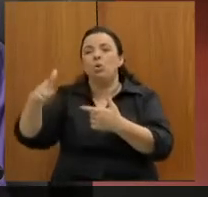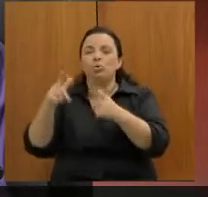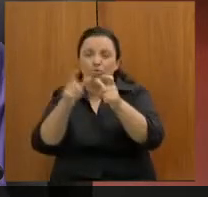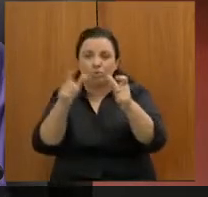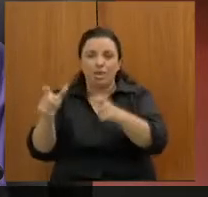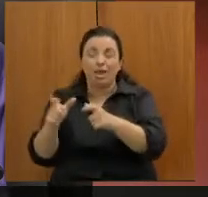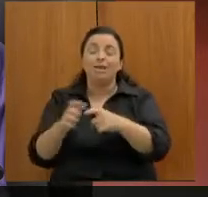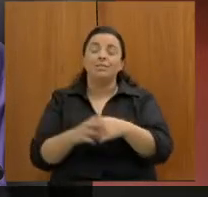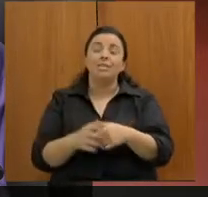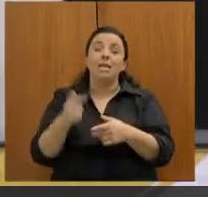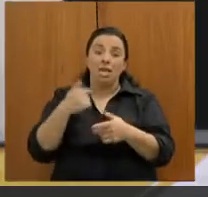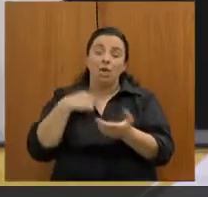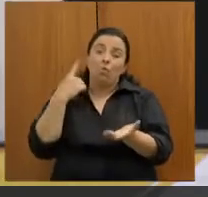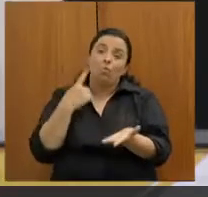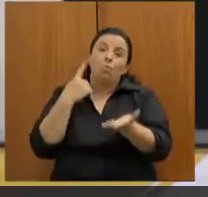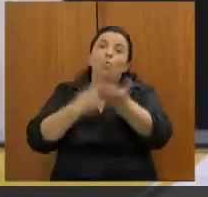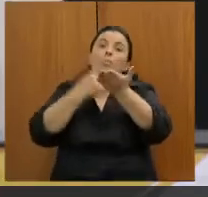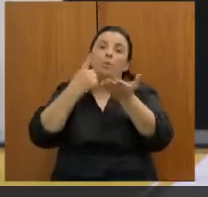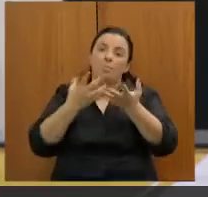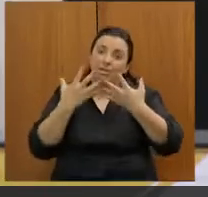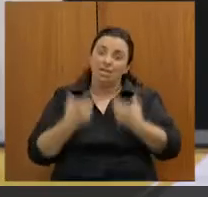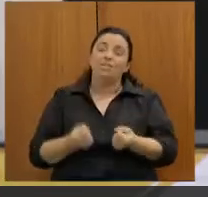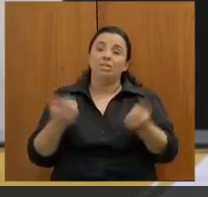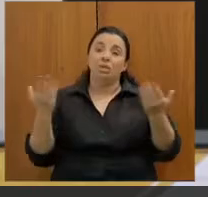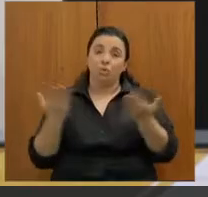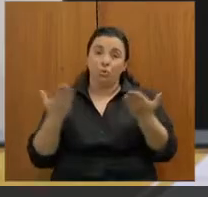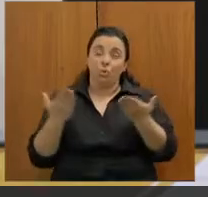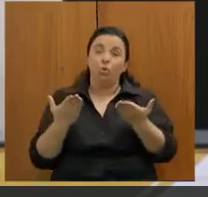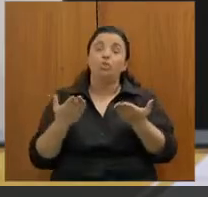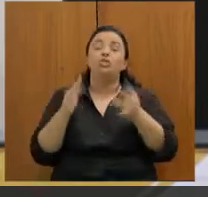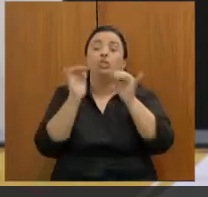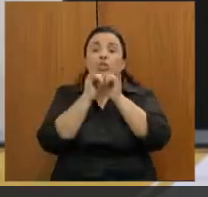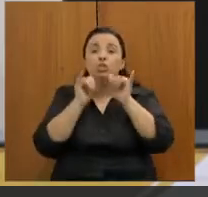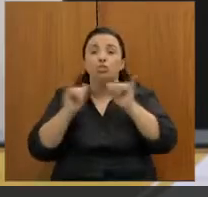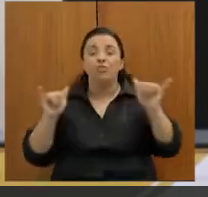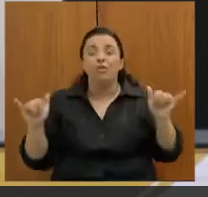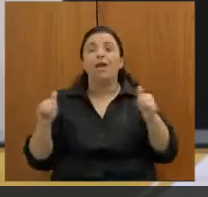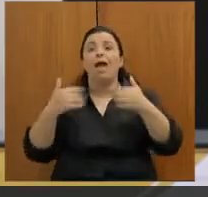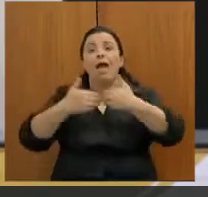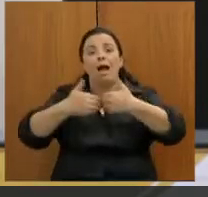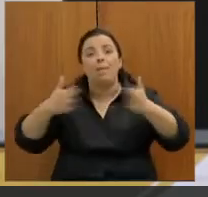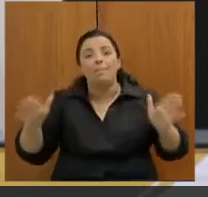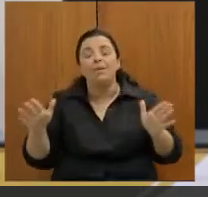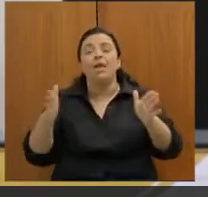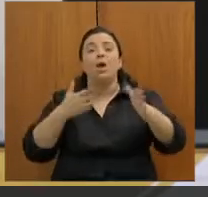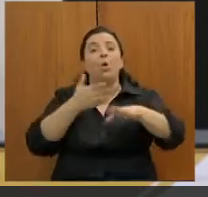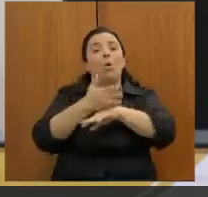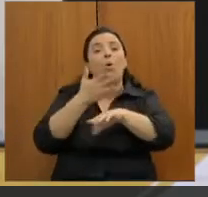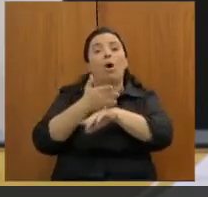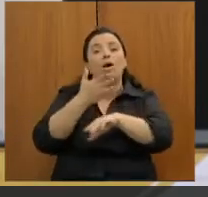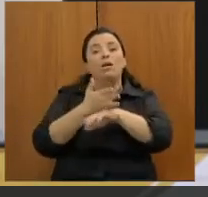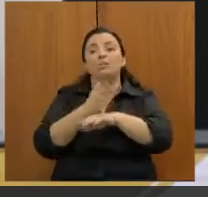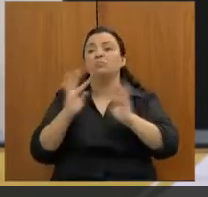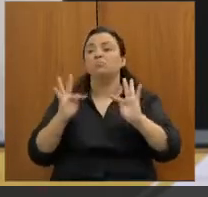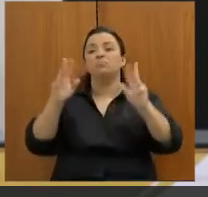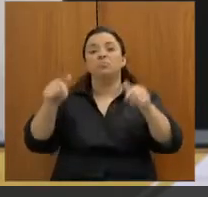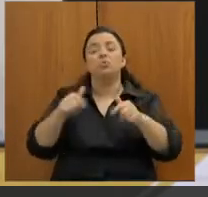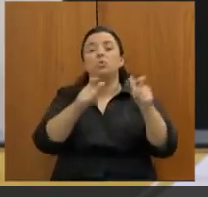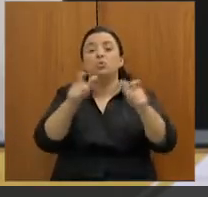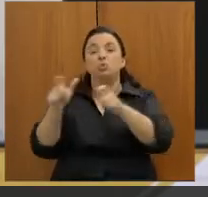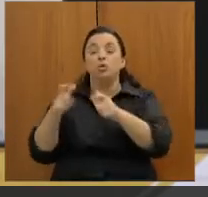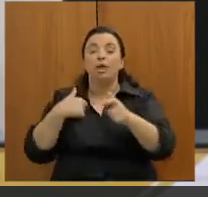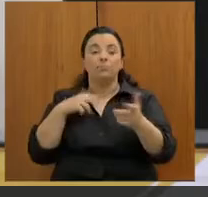eu reafirmo aqui da comissão em defesa dos direitos da mulher de divulgar e ampliar o acesso por todos os lugares por onde